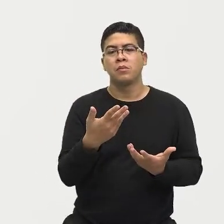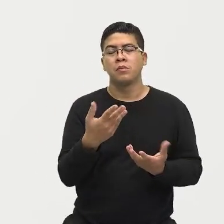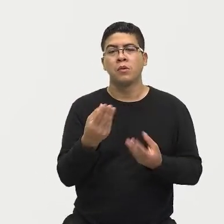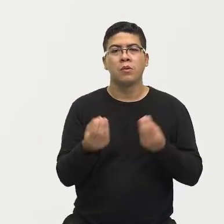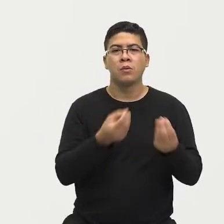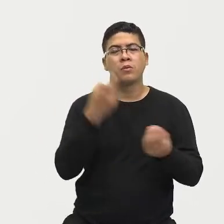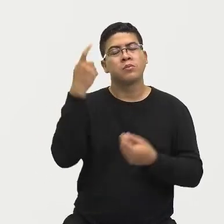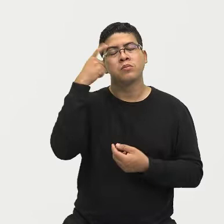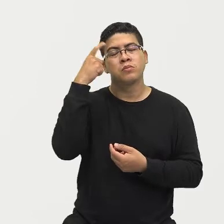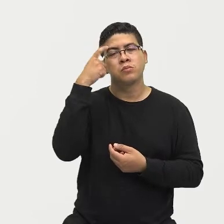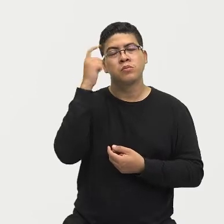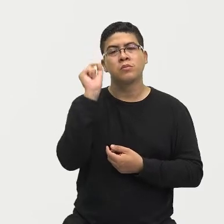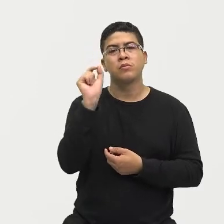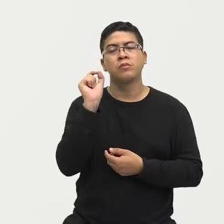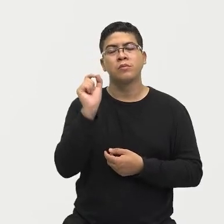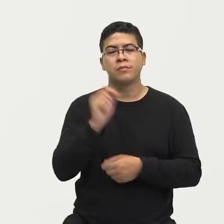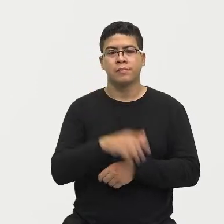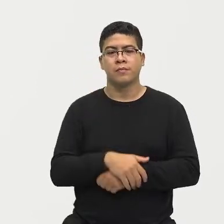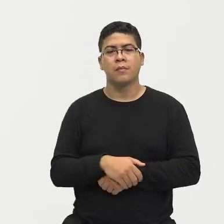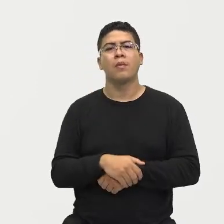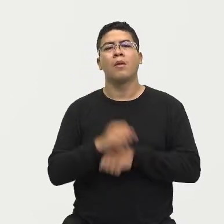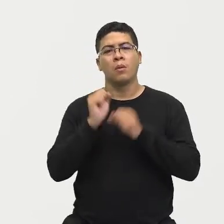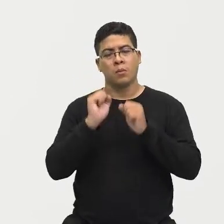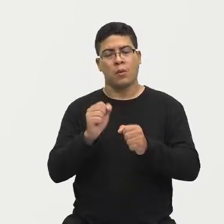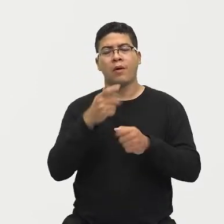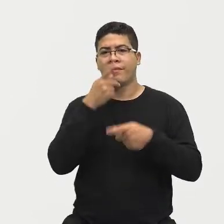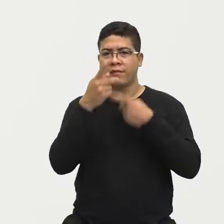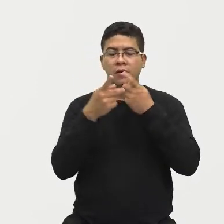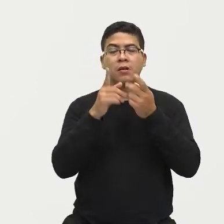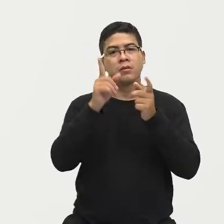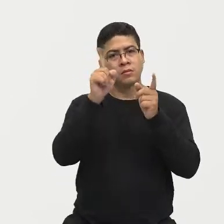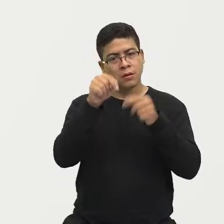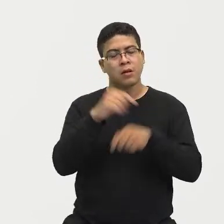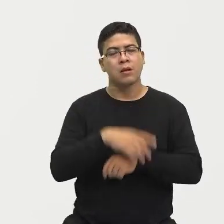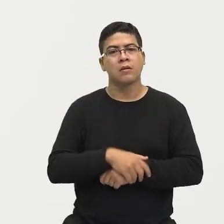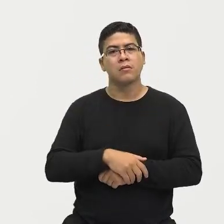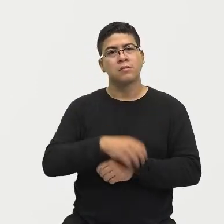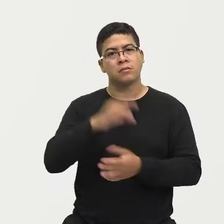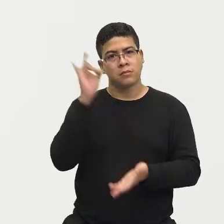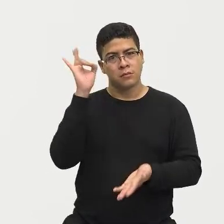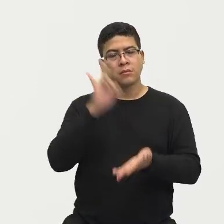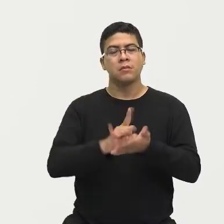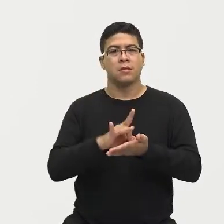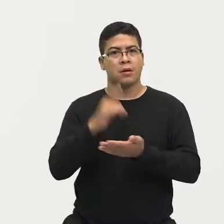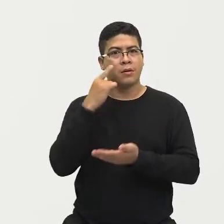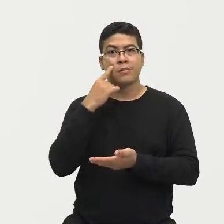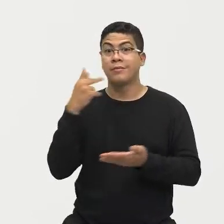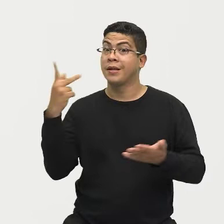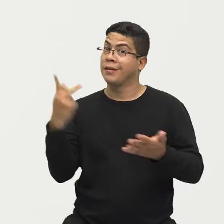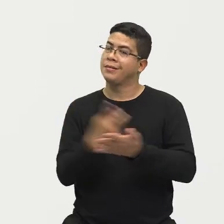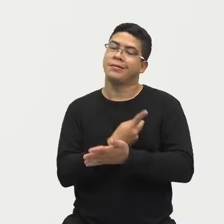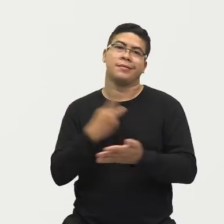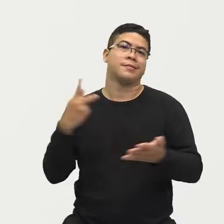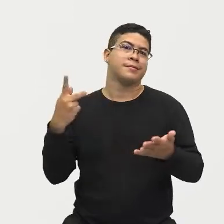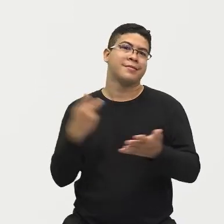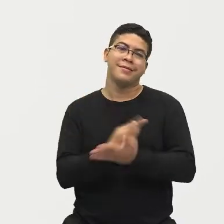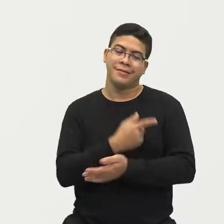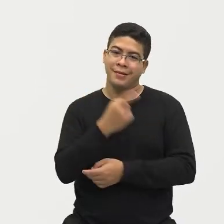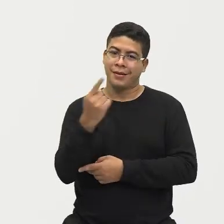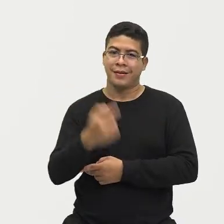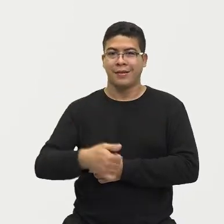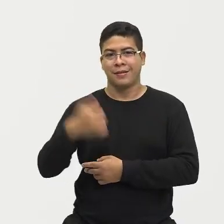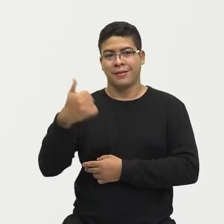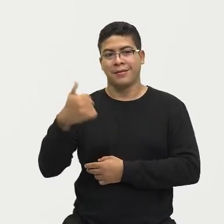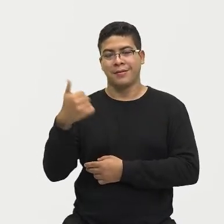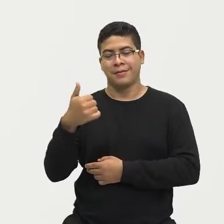você acha? Pode falar aí que eu ouço daqui. Exatamente. Tu errou. Vamos na primeira aqui,